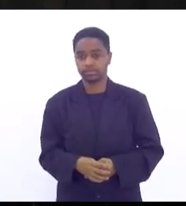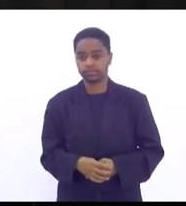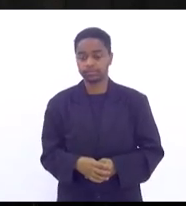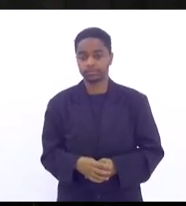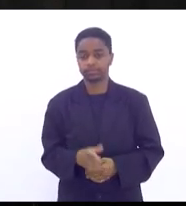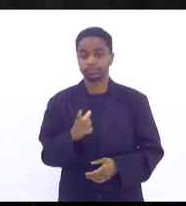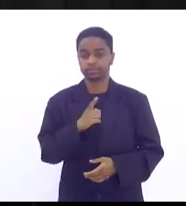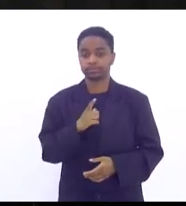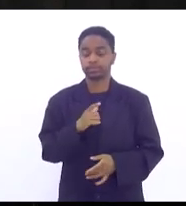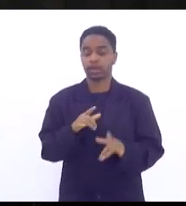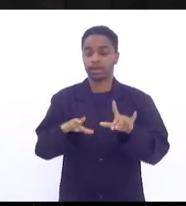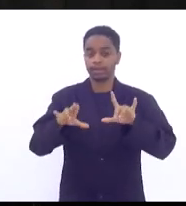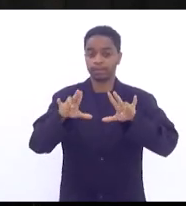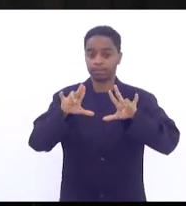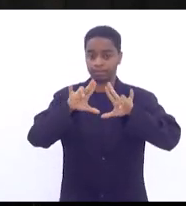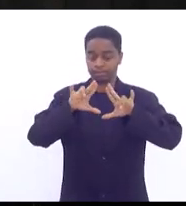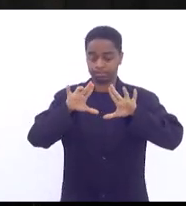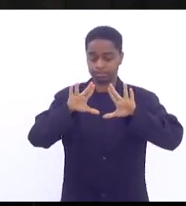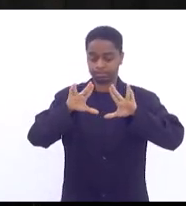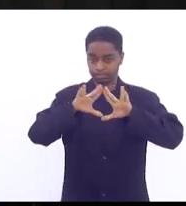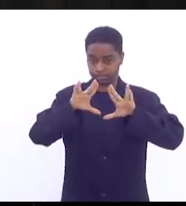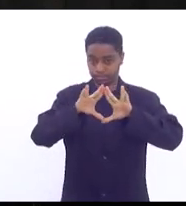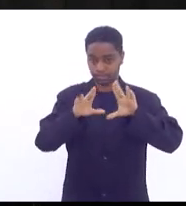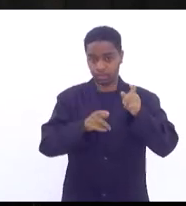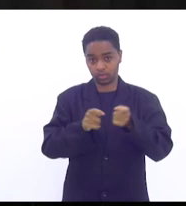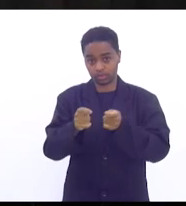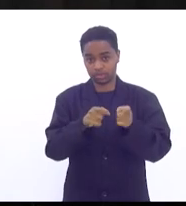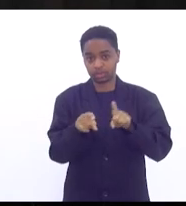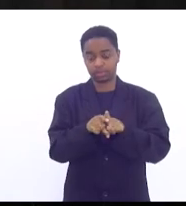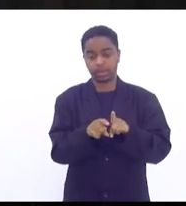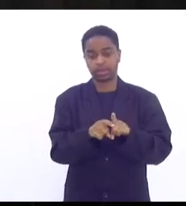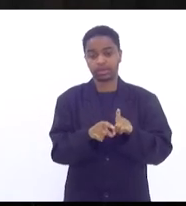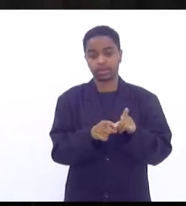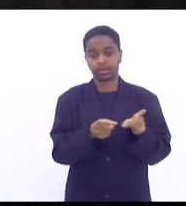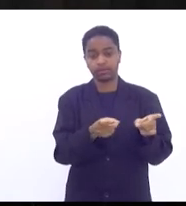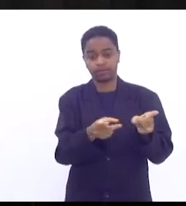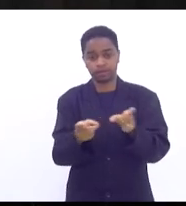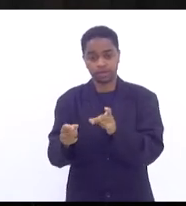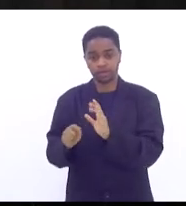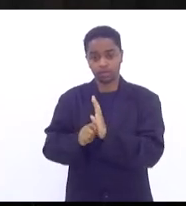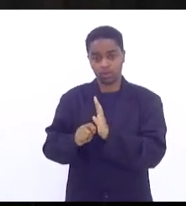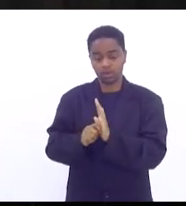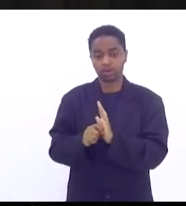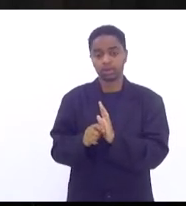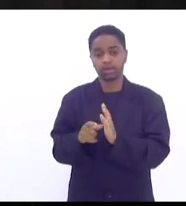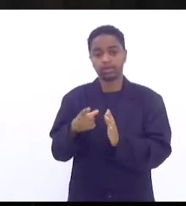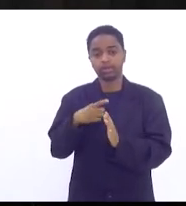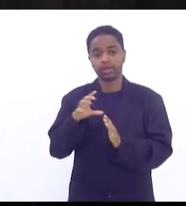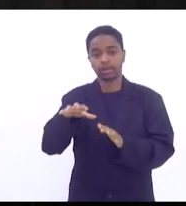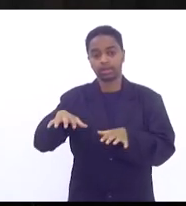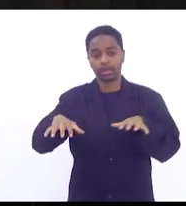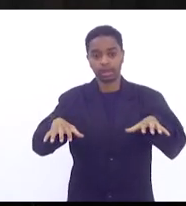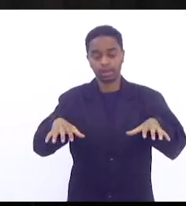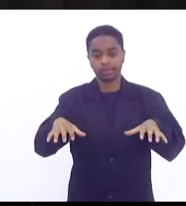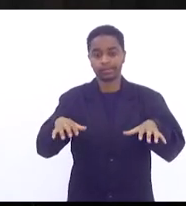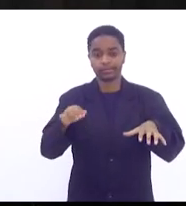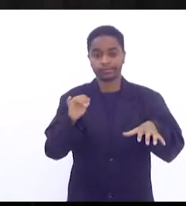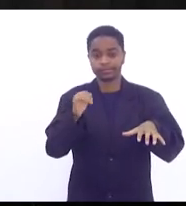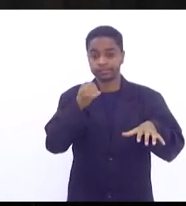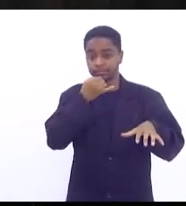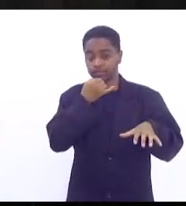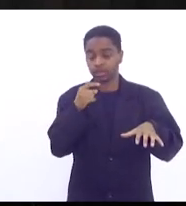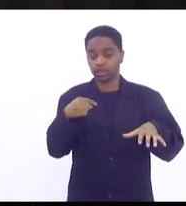pela milícia e pelo tráfico, onde se tem setores, infelizmente,